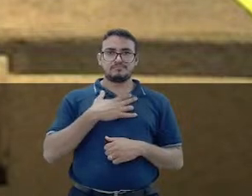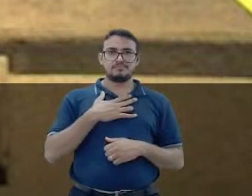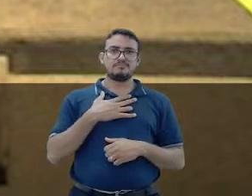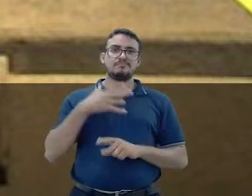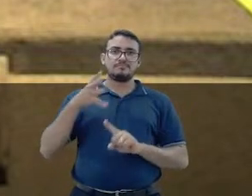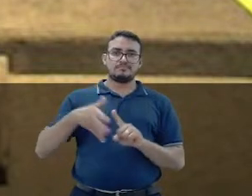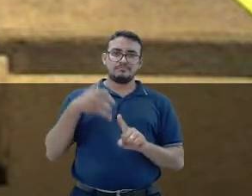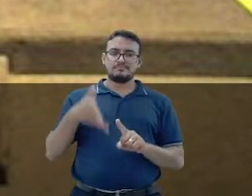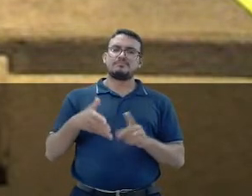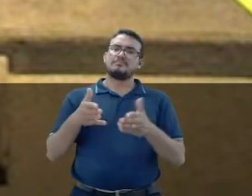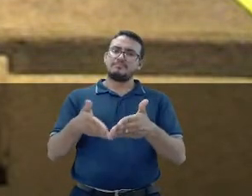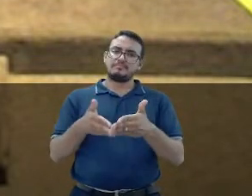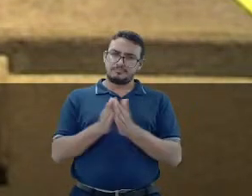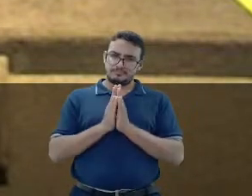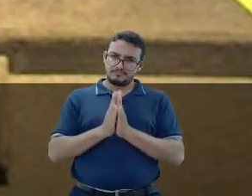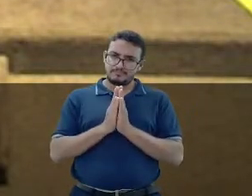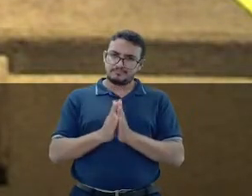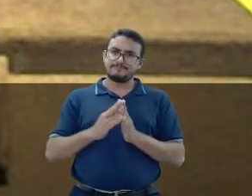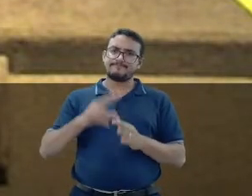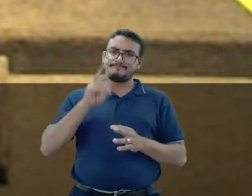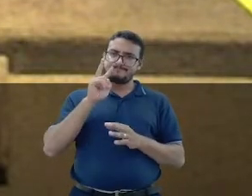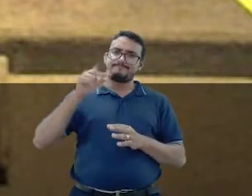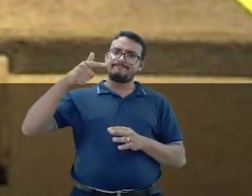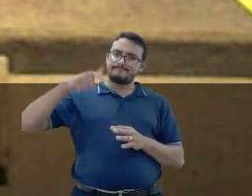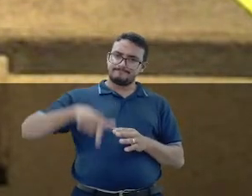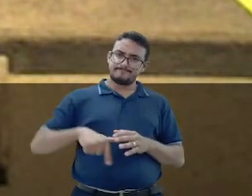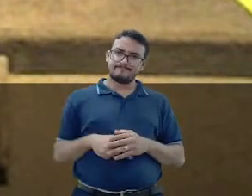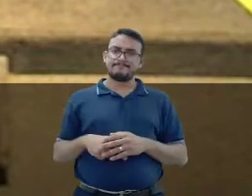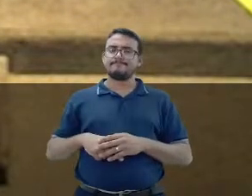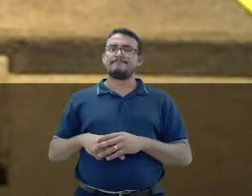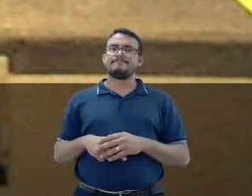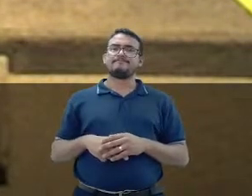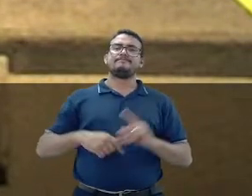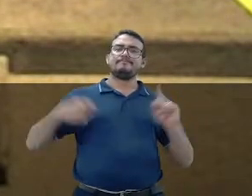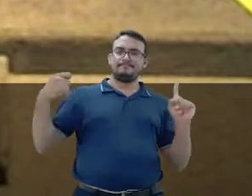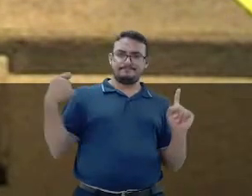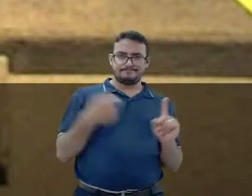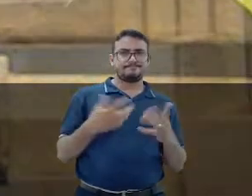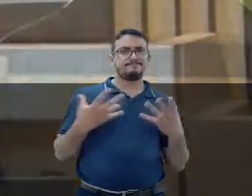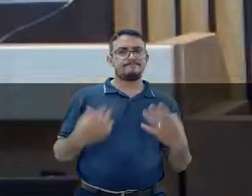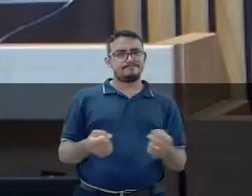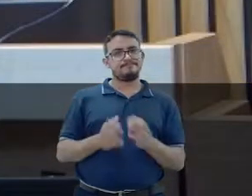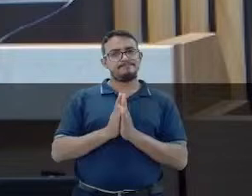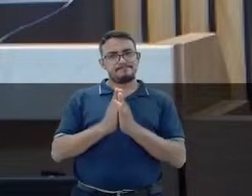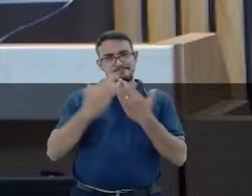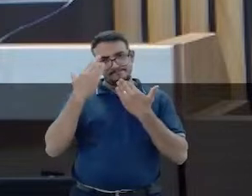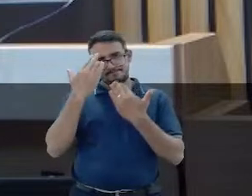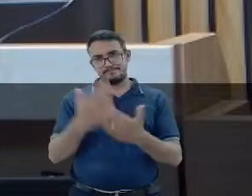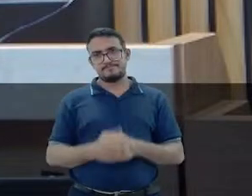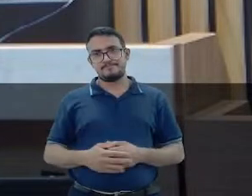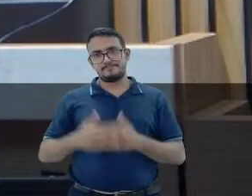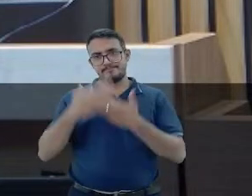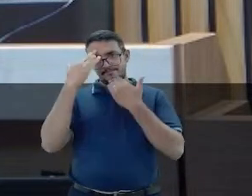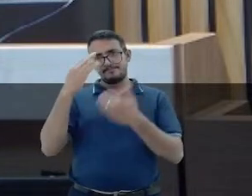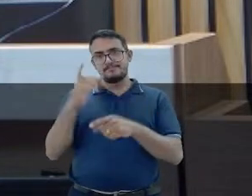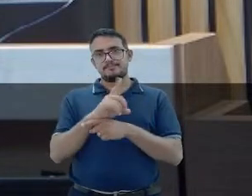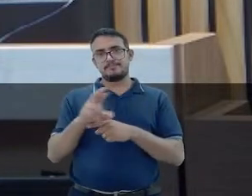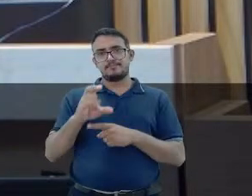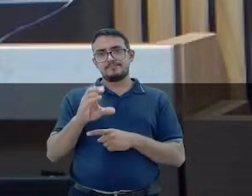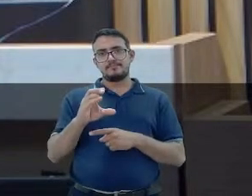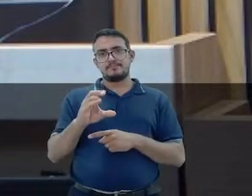que seja revisado e que seja acolhidas as teses do reclamante. Muito obrigado. Obrigado, doutor Christian.